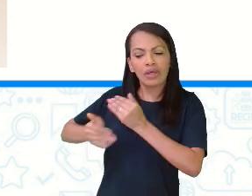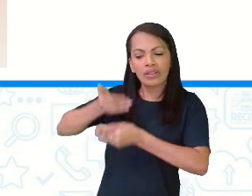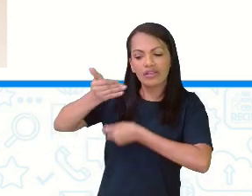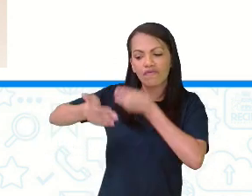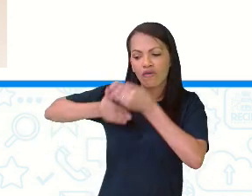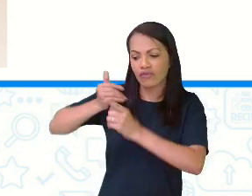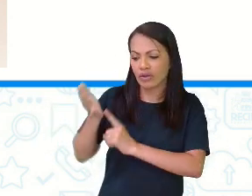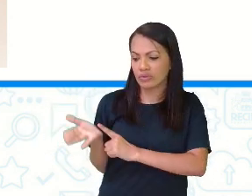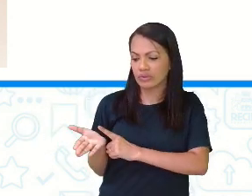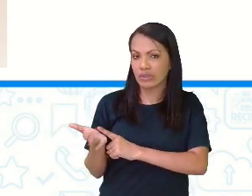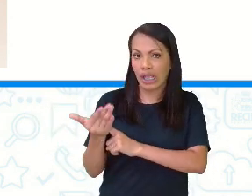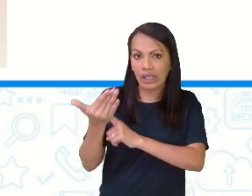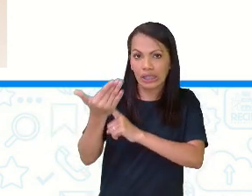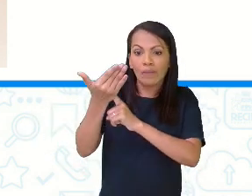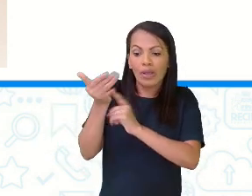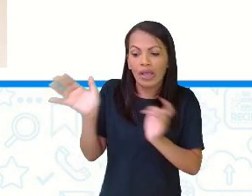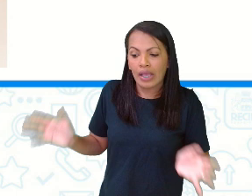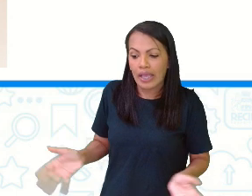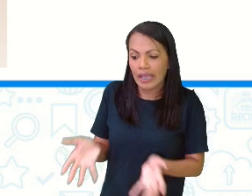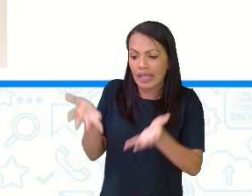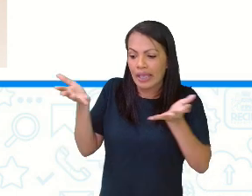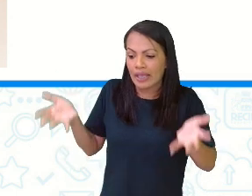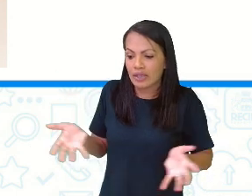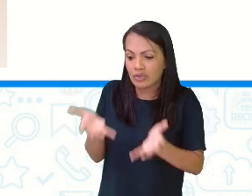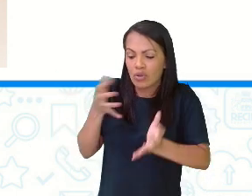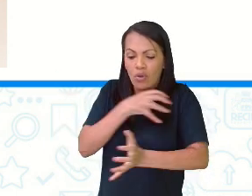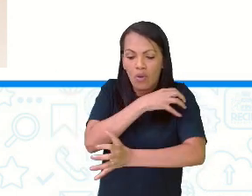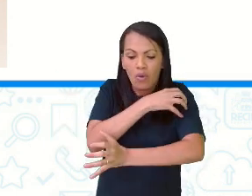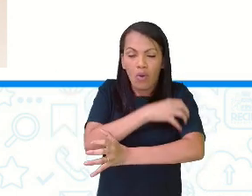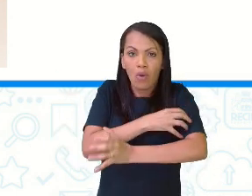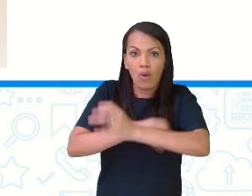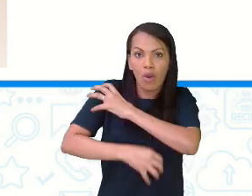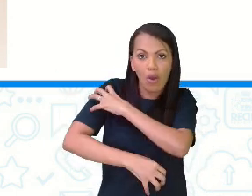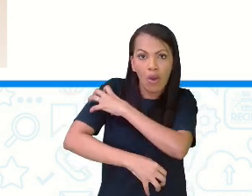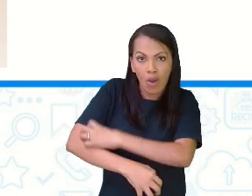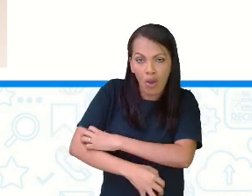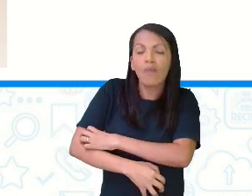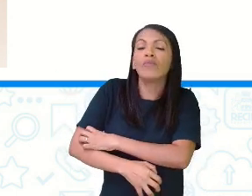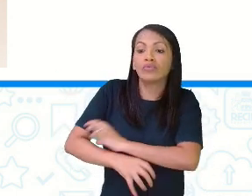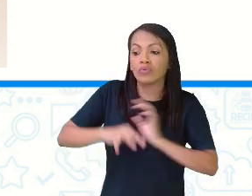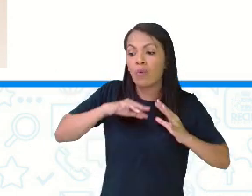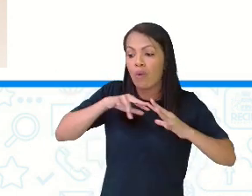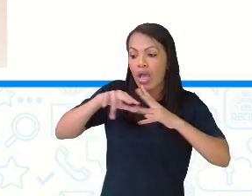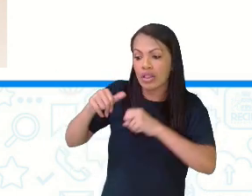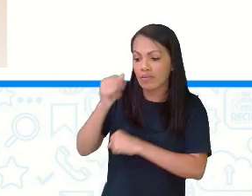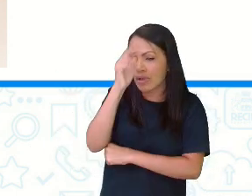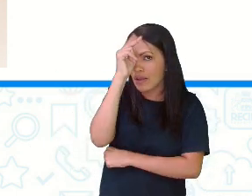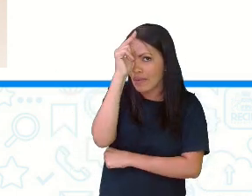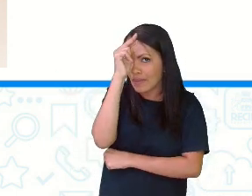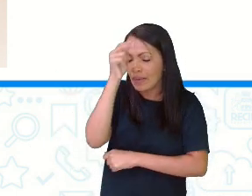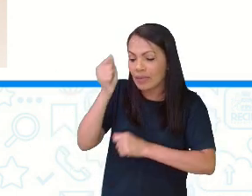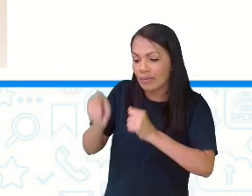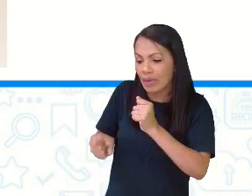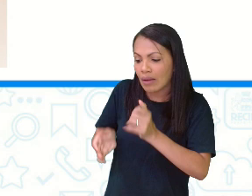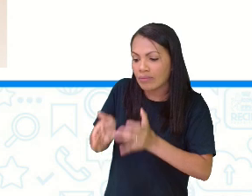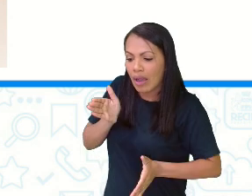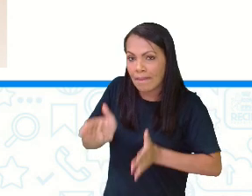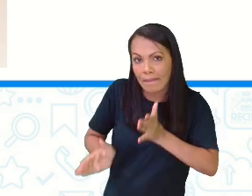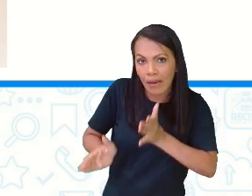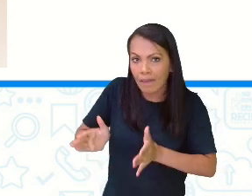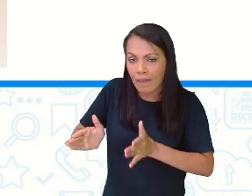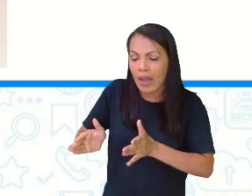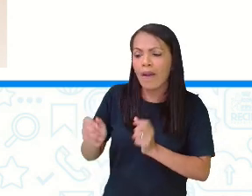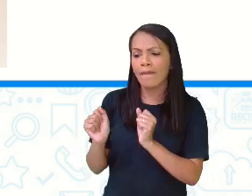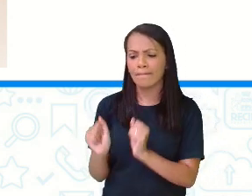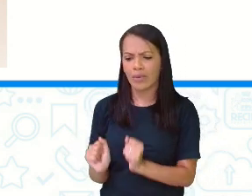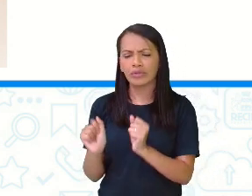tecnologia que permite estimular os músculos dos insetos e assim controlar os movimentos de suas patas. Mas eles também podem